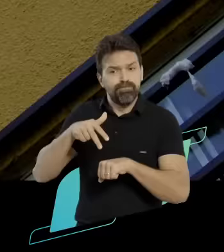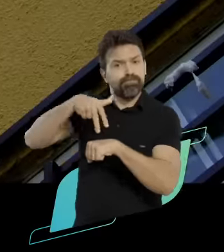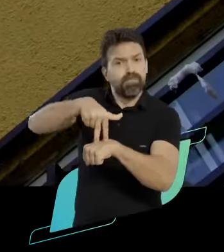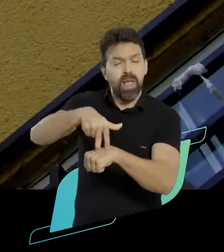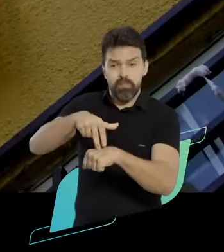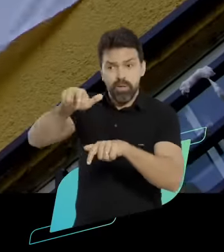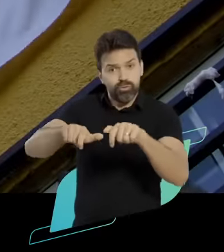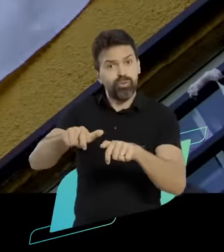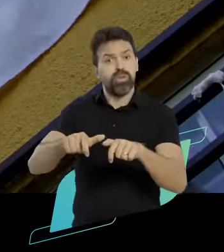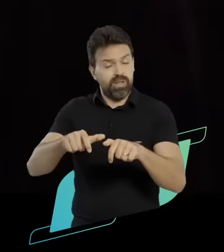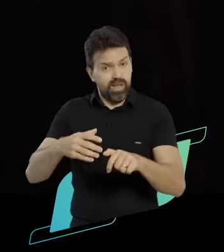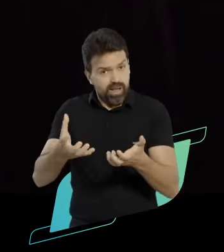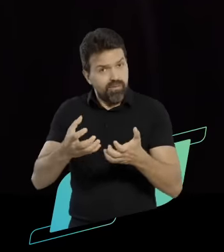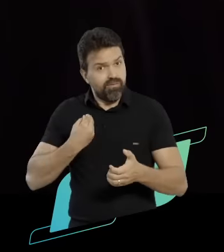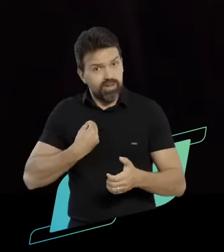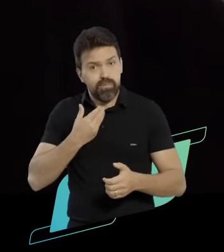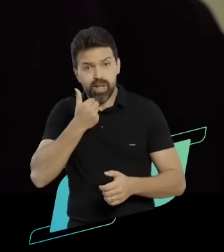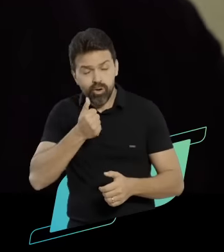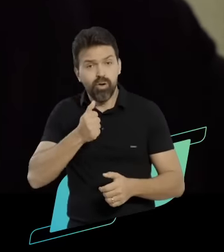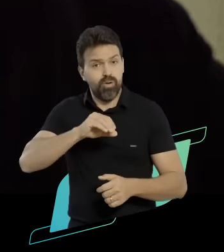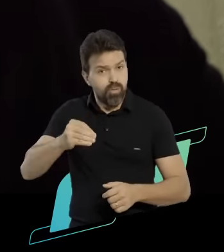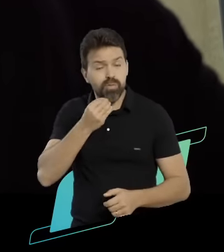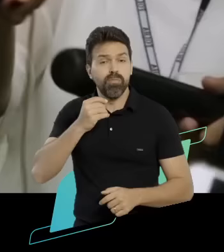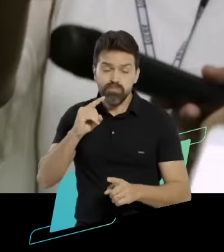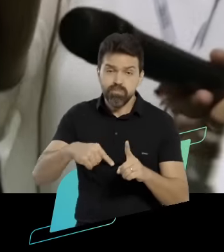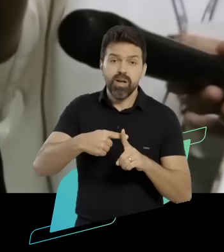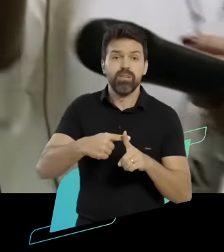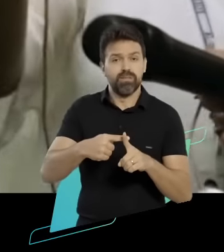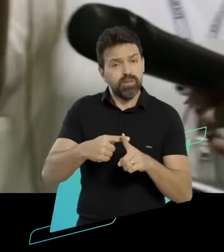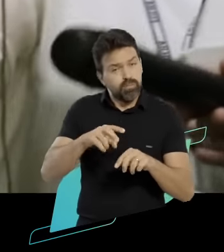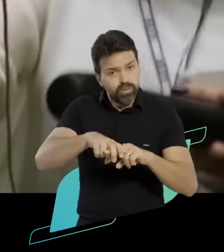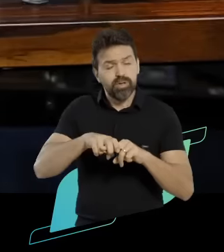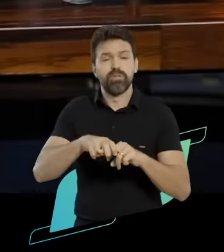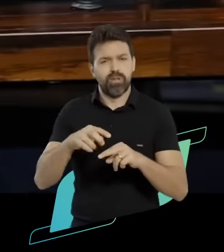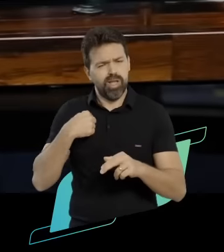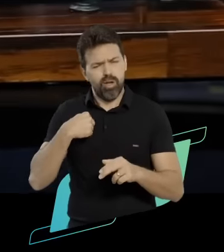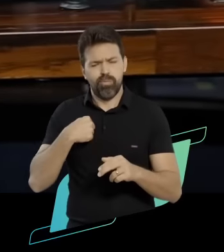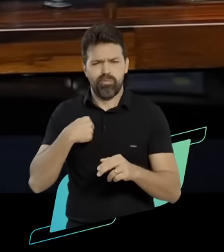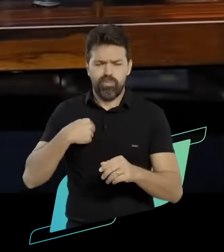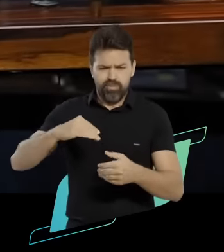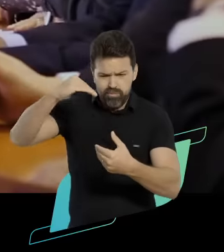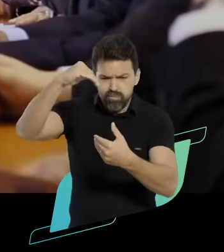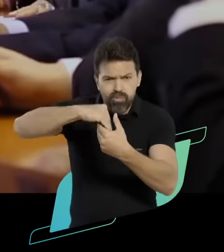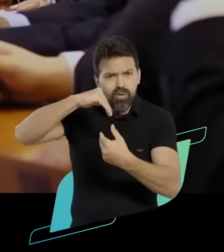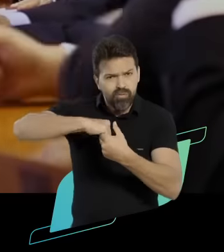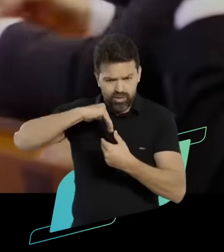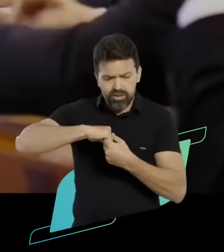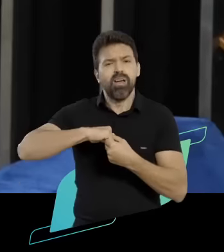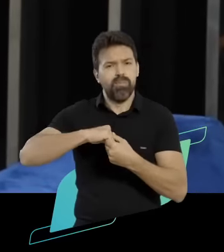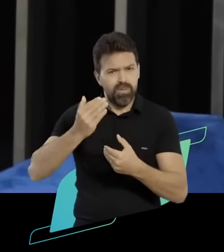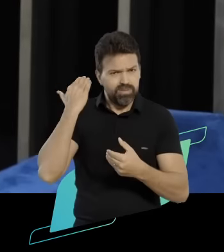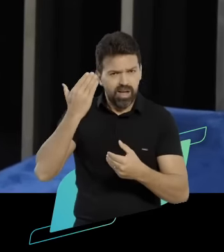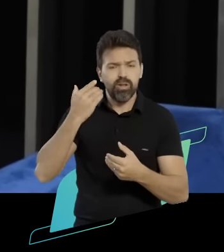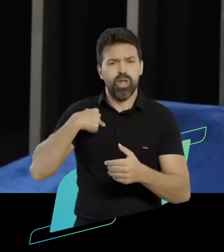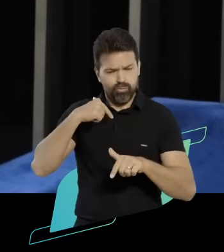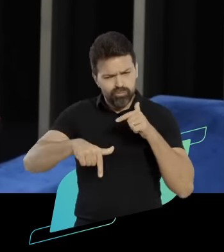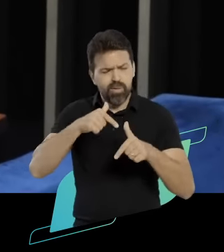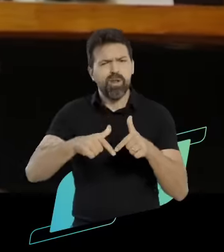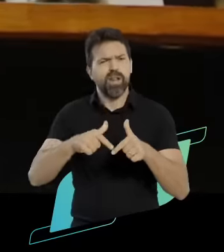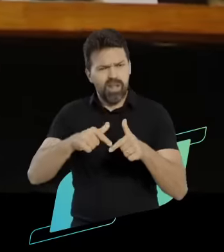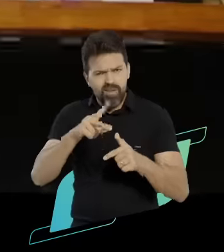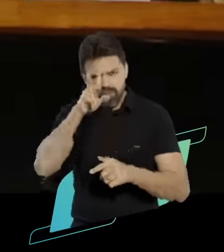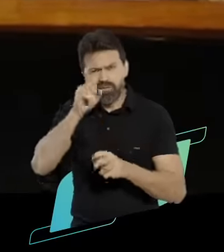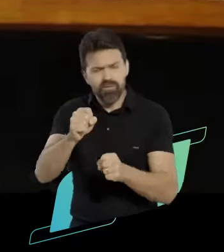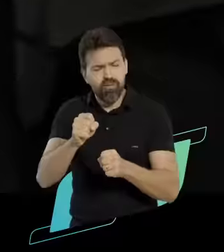todos que querem uma vida melhor, com mais oportunidades. Por isso, sempre que me deram essa responsabilidade, trabalhei com